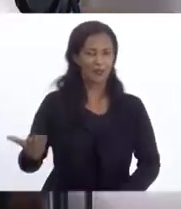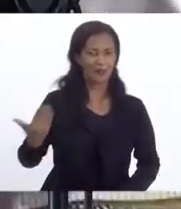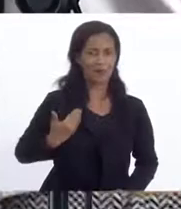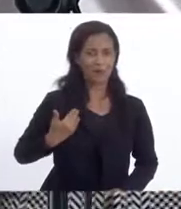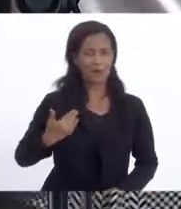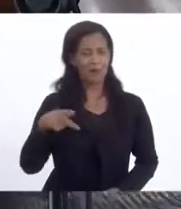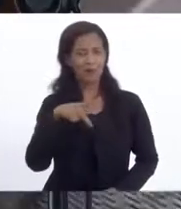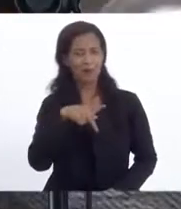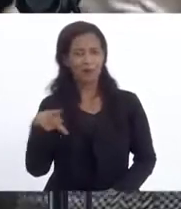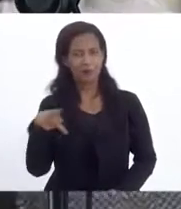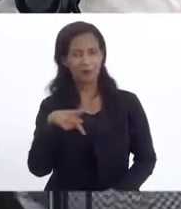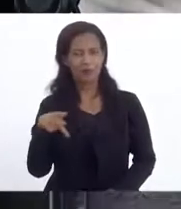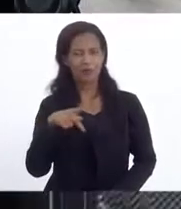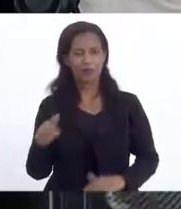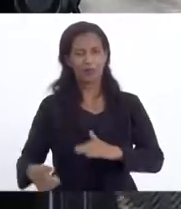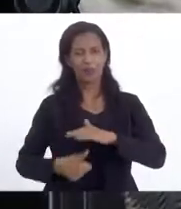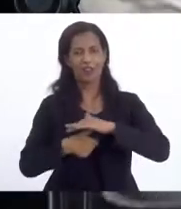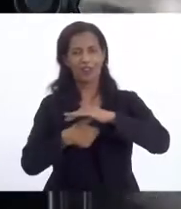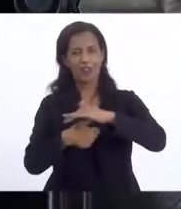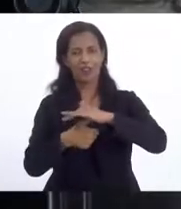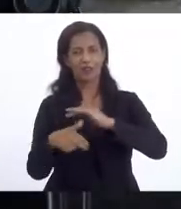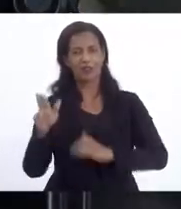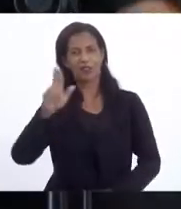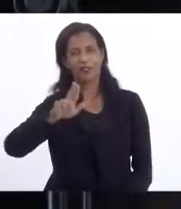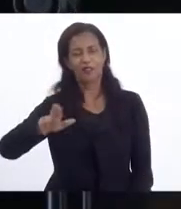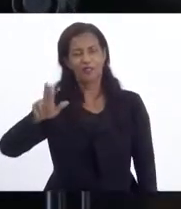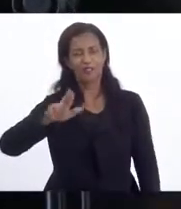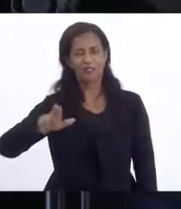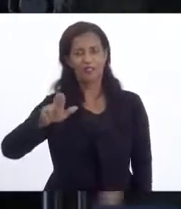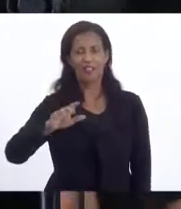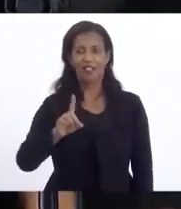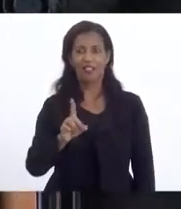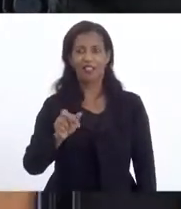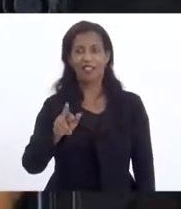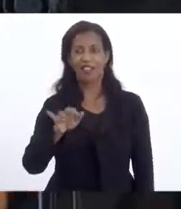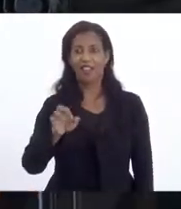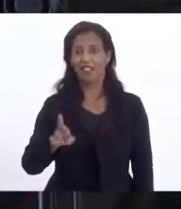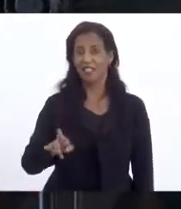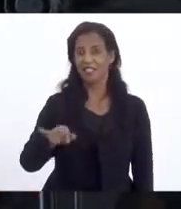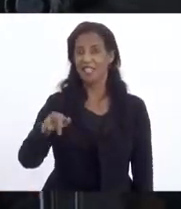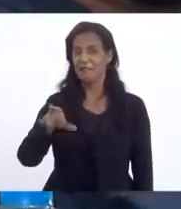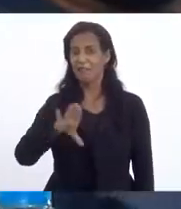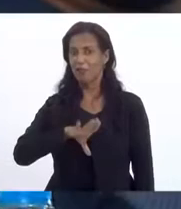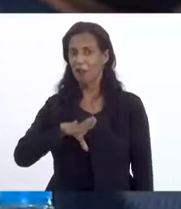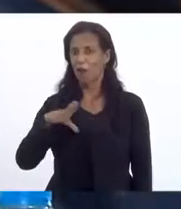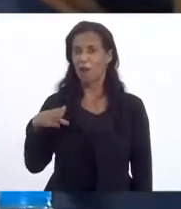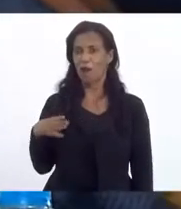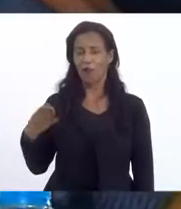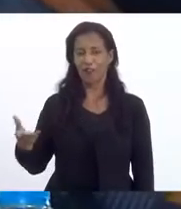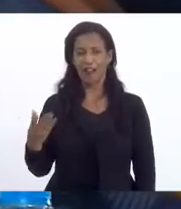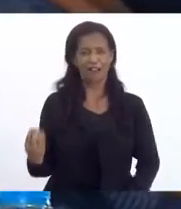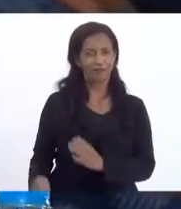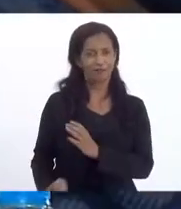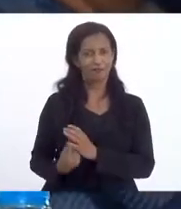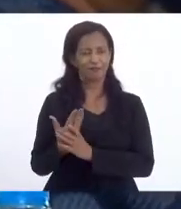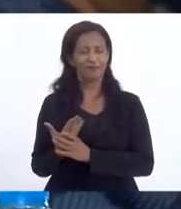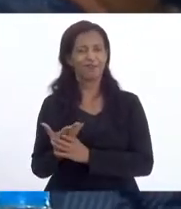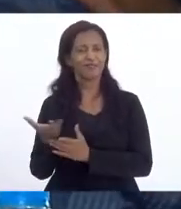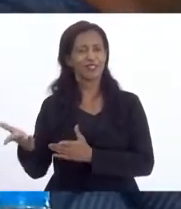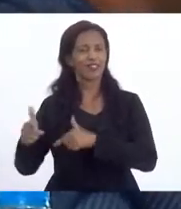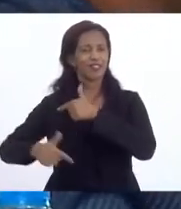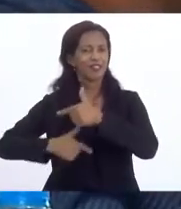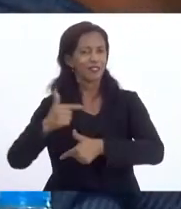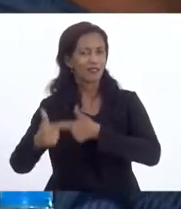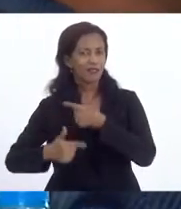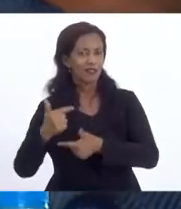professor, reitor aí da Universidade do Norte Fluminense, que o Darcy Ribeiro teve a coragem e o idealismo de criar. Na época, eu trabalhava com o